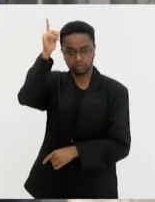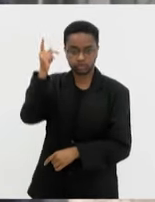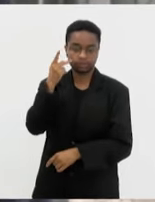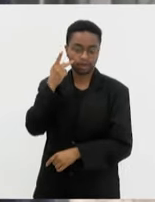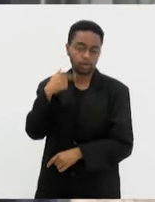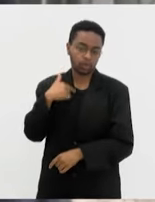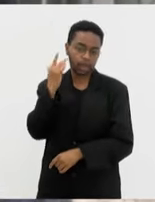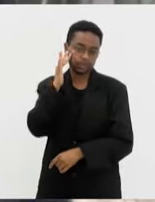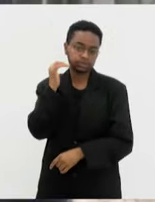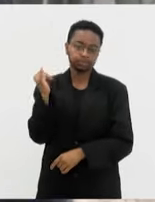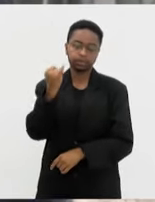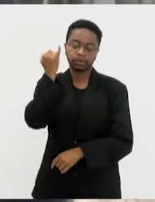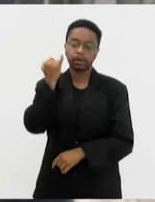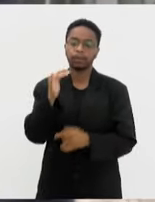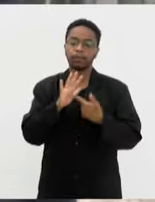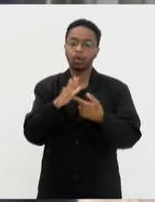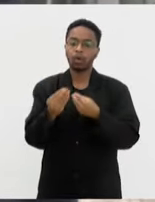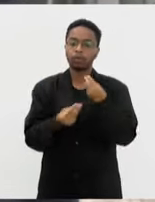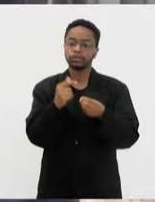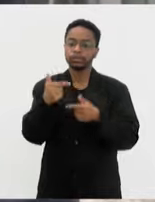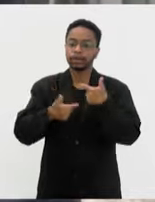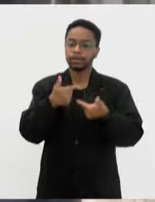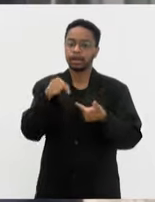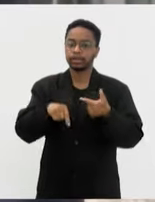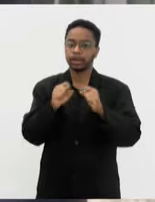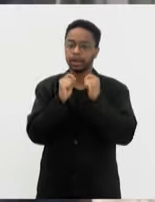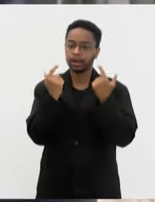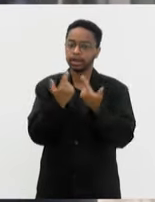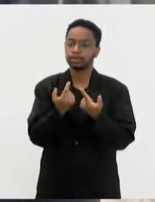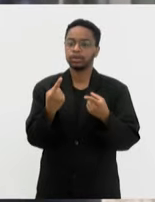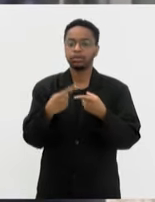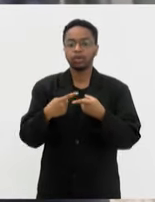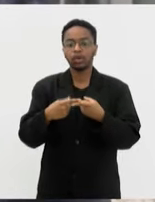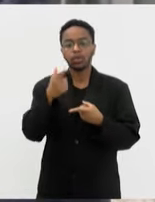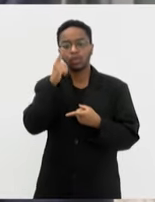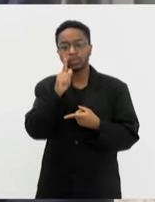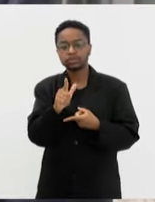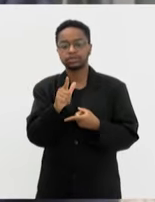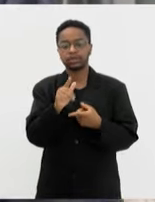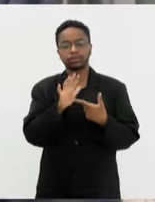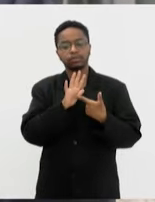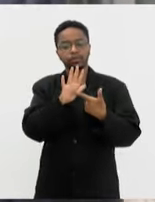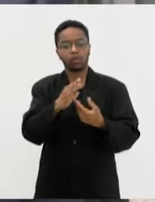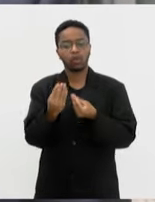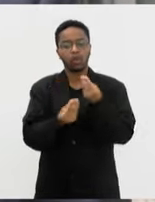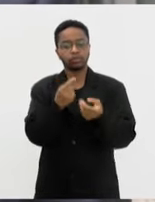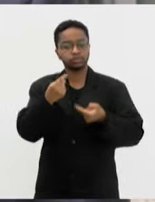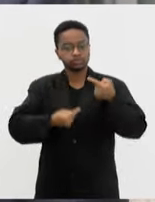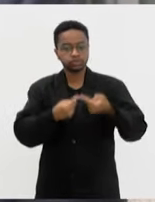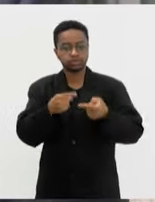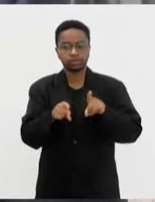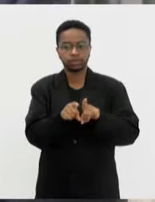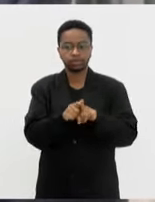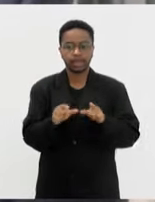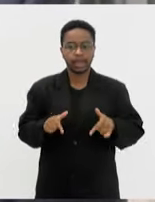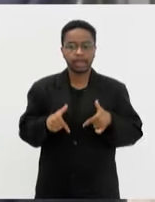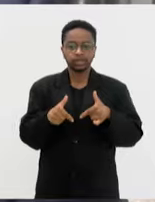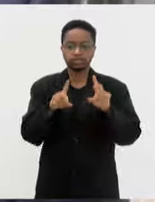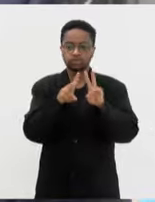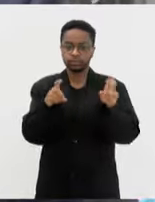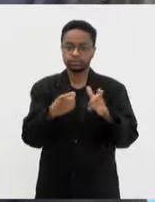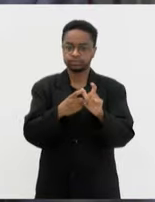da Assembleia Legislativa, que vai gerar subsídios, como eu disse, para que a gente possa discutir e enfrentar essa questão da dívida pública do Rio de